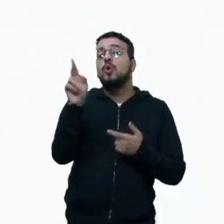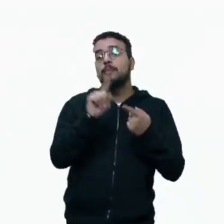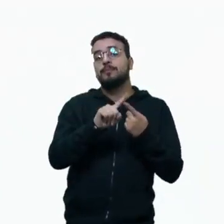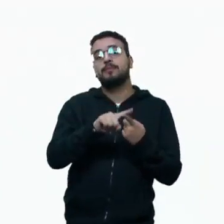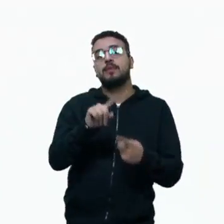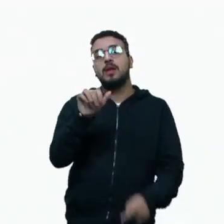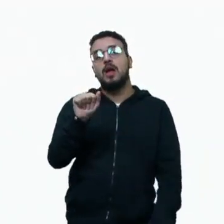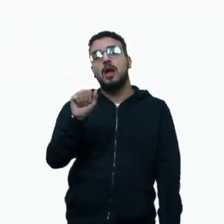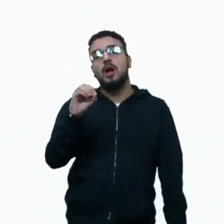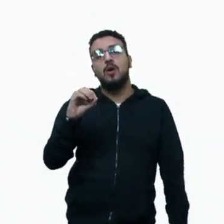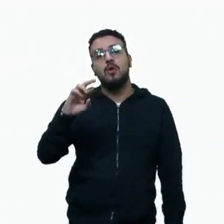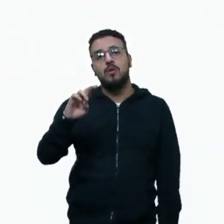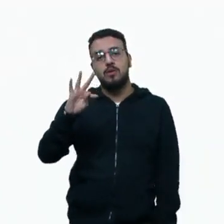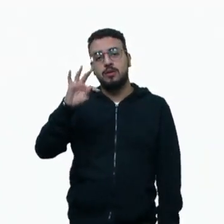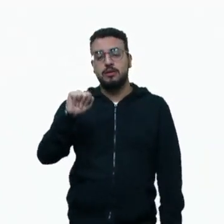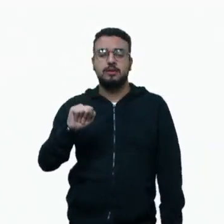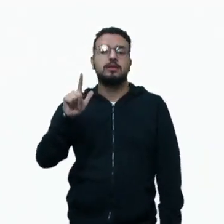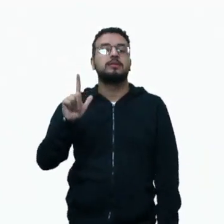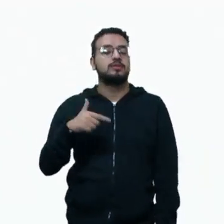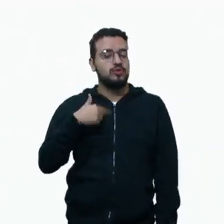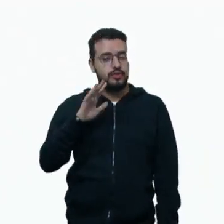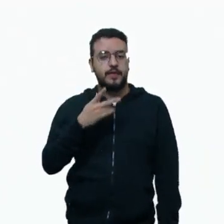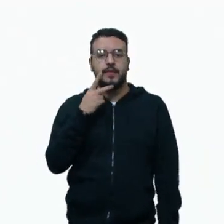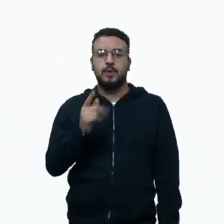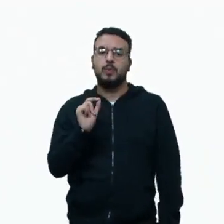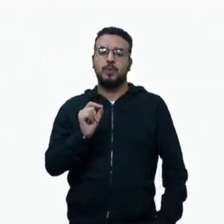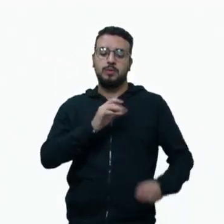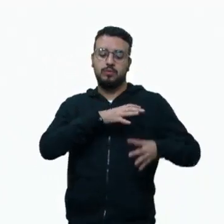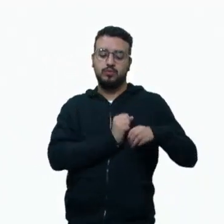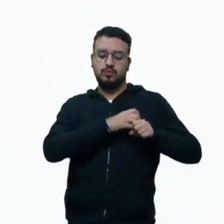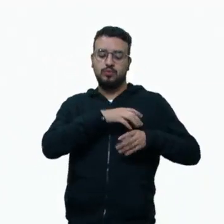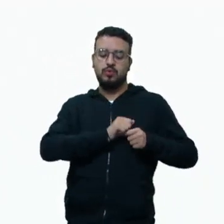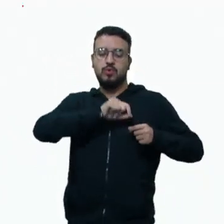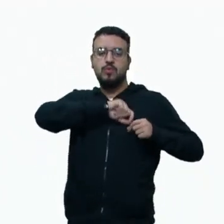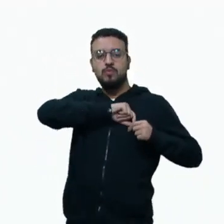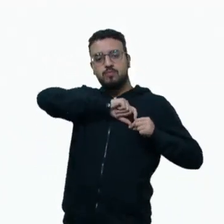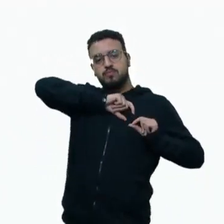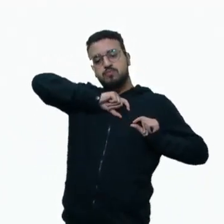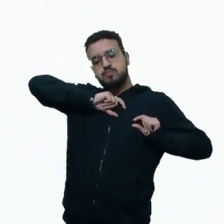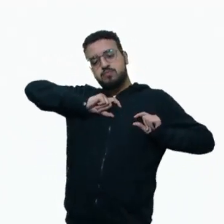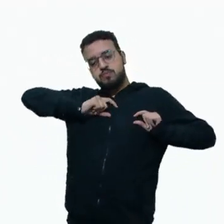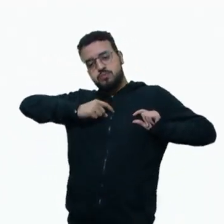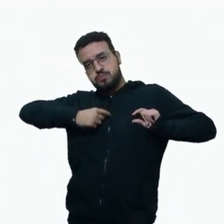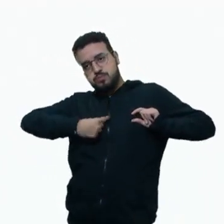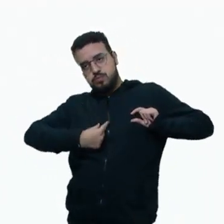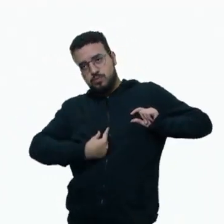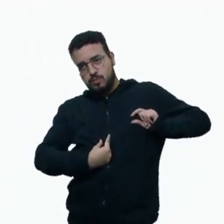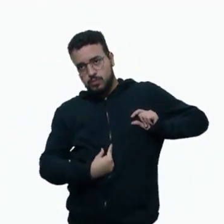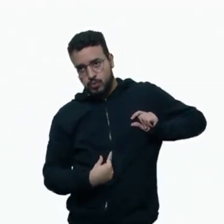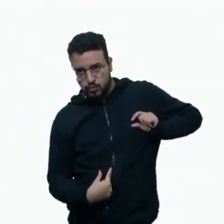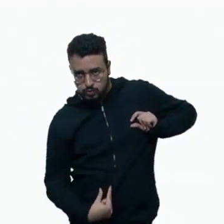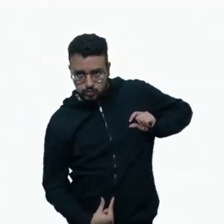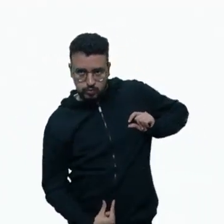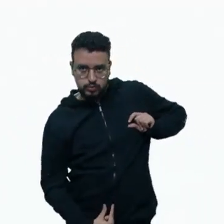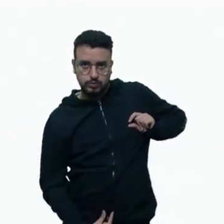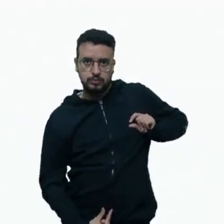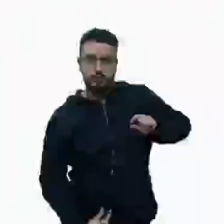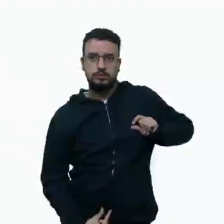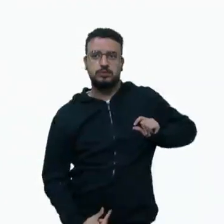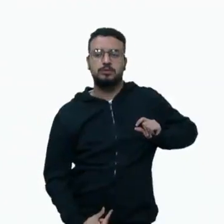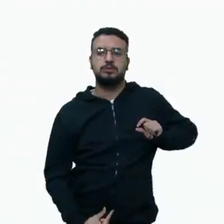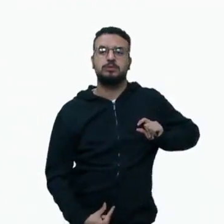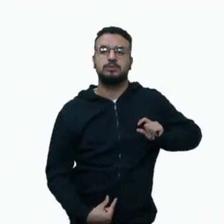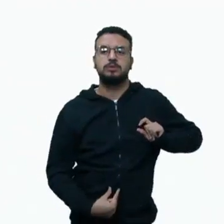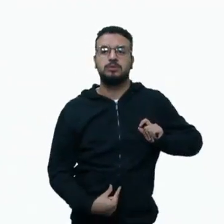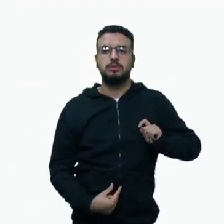com a aorta, que eu já falei para vocês hoje, que ascende do ventrículo esquerdo para uma posição logo acima do coração, onde forma um